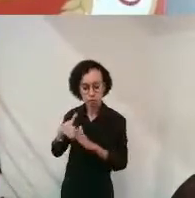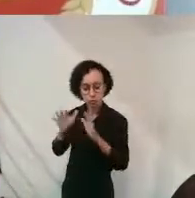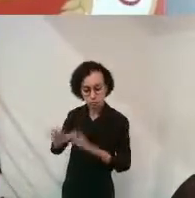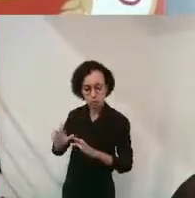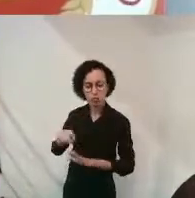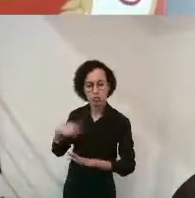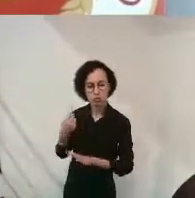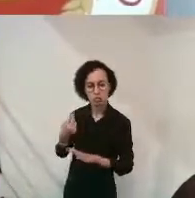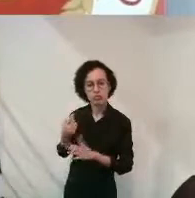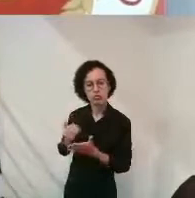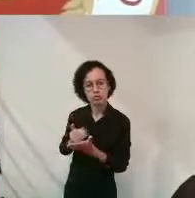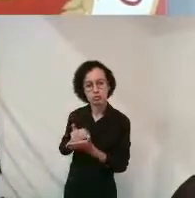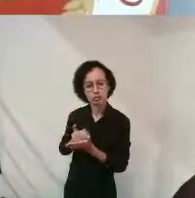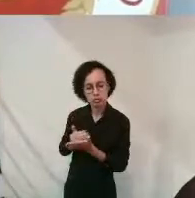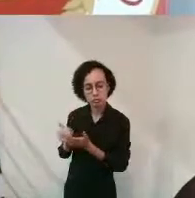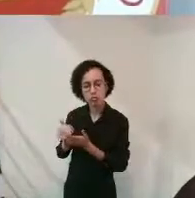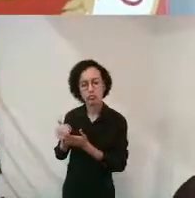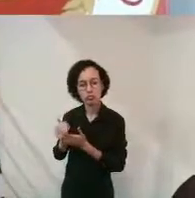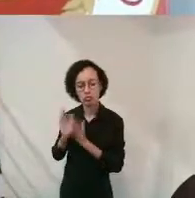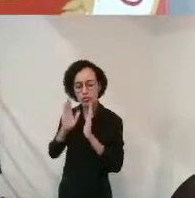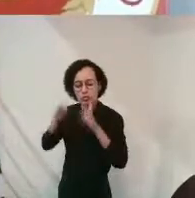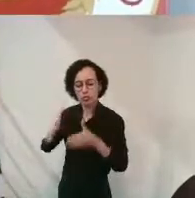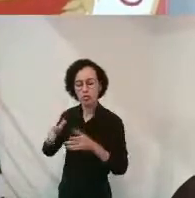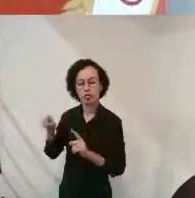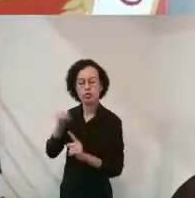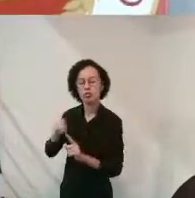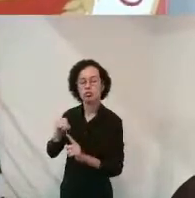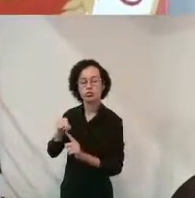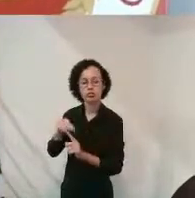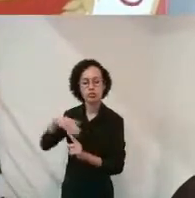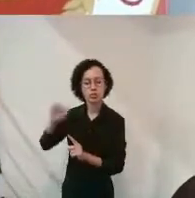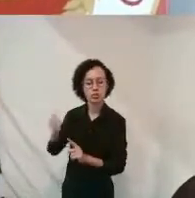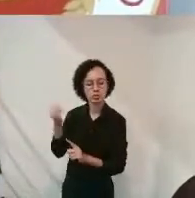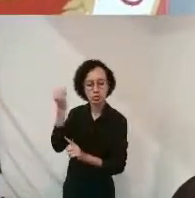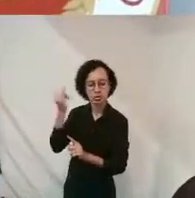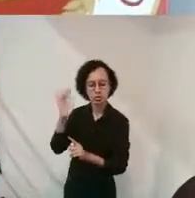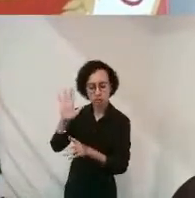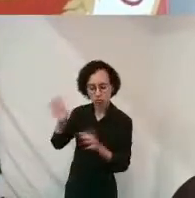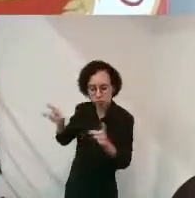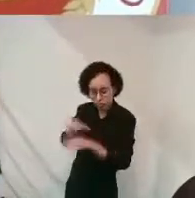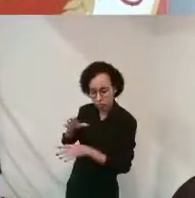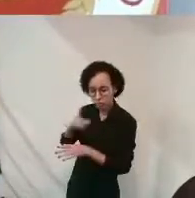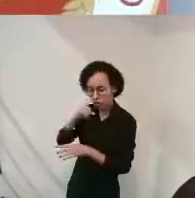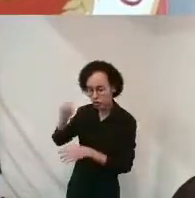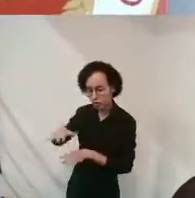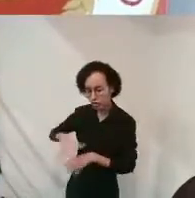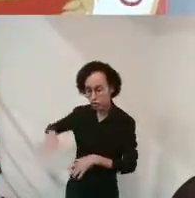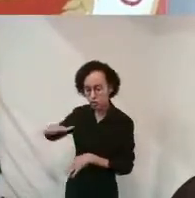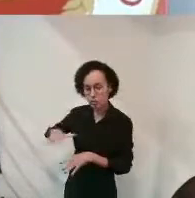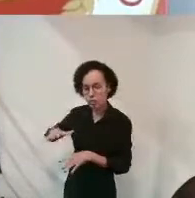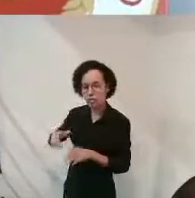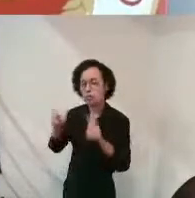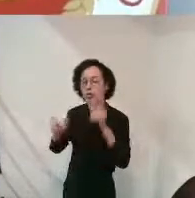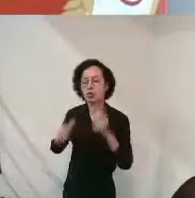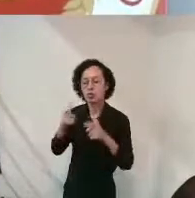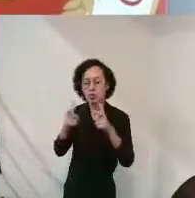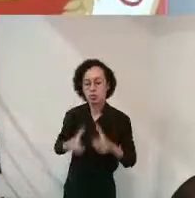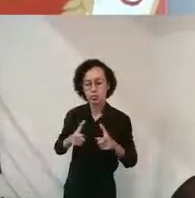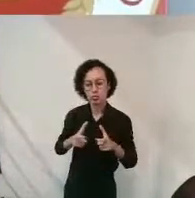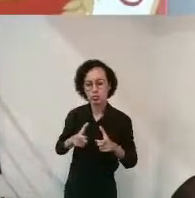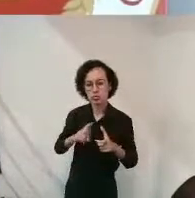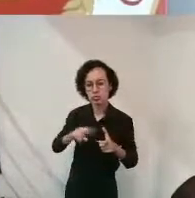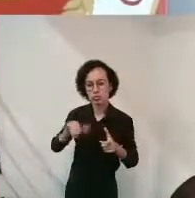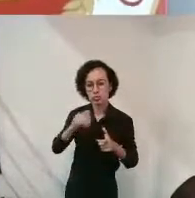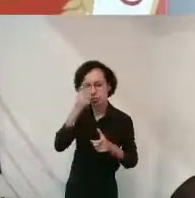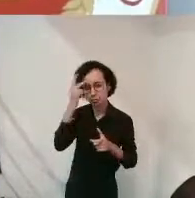vamos enfocar aquilo que é mais importante. É o fechamento do lixão? Excelente. O que eu tenho que fazer? Para onde vão os catadores? Aí eu vou falar,